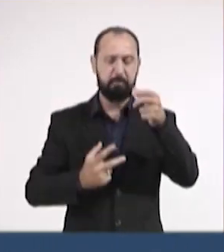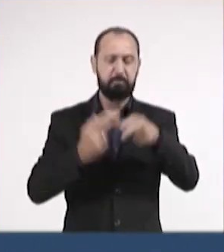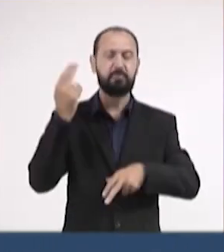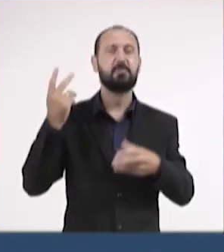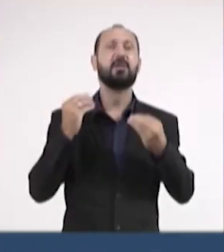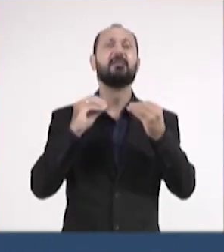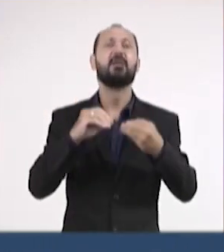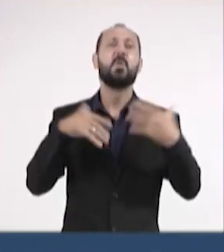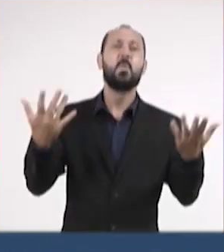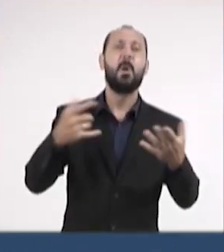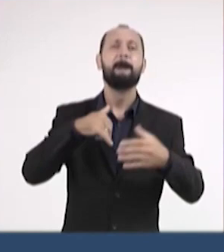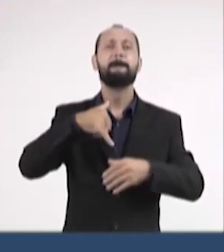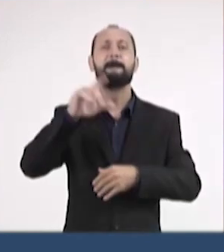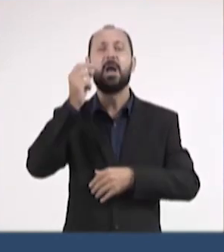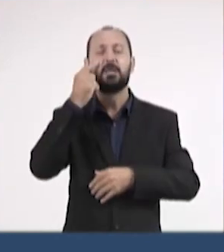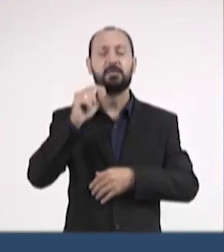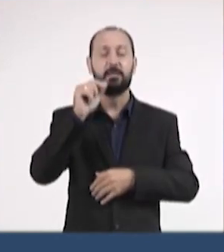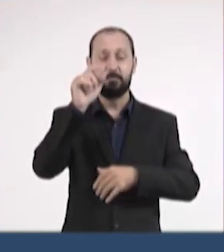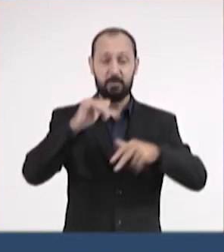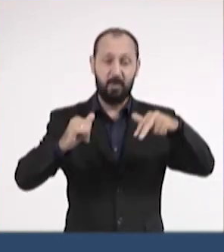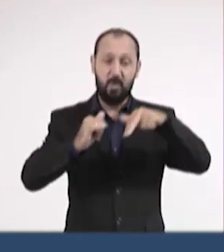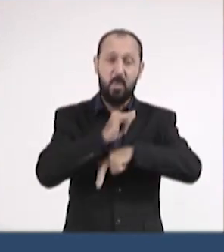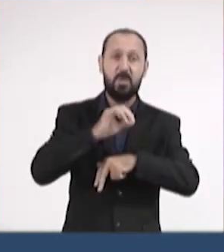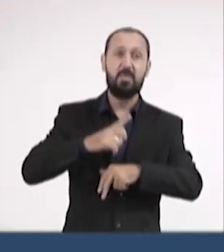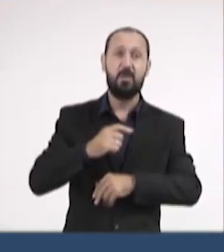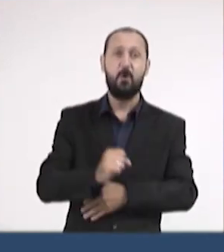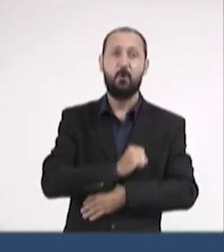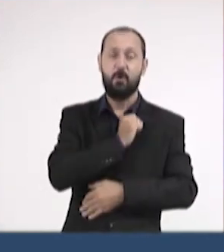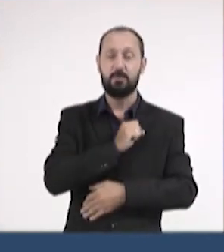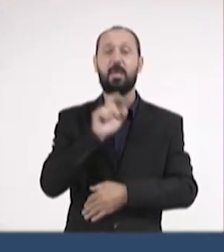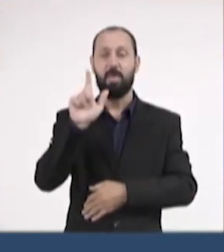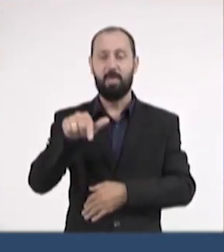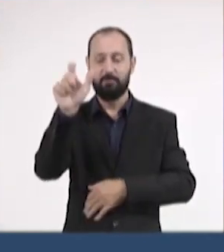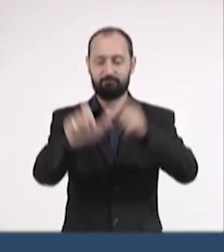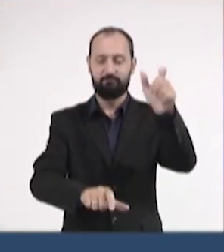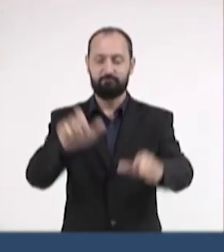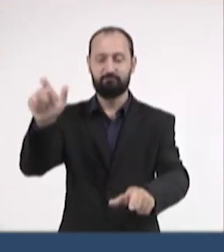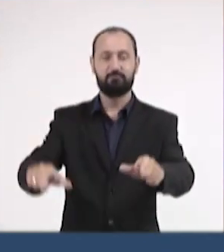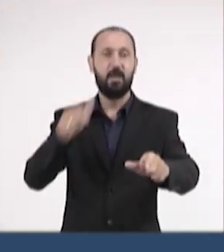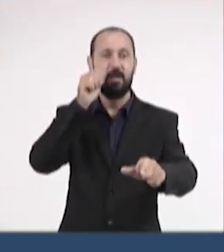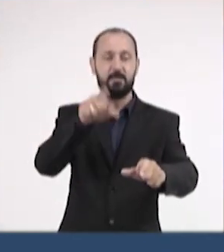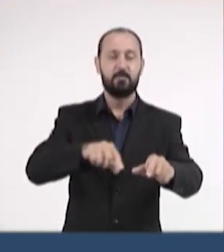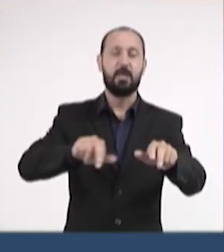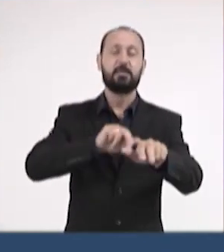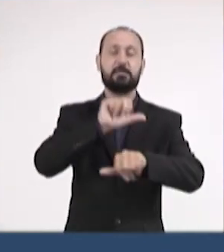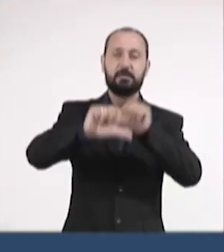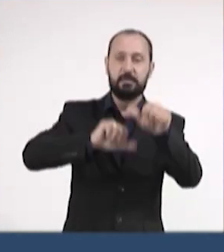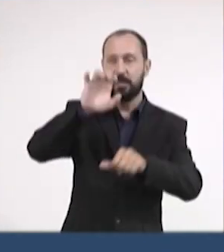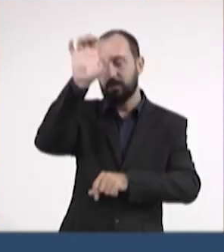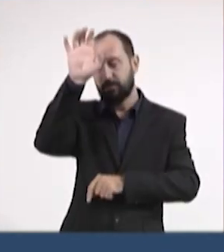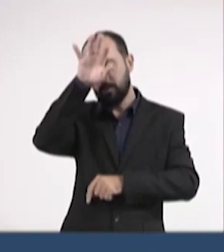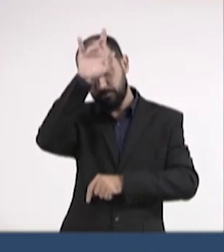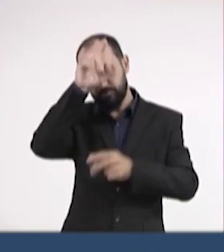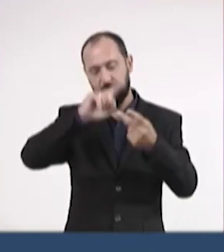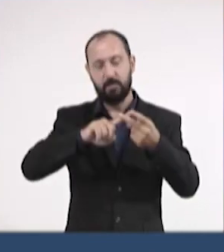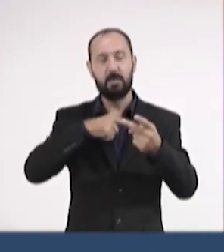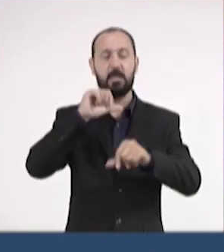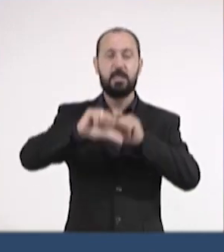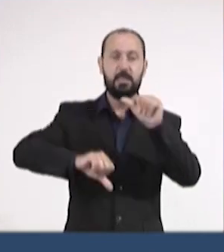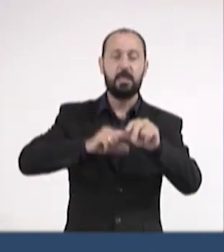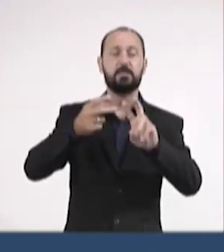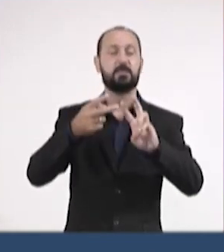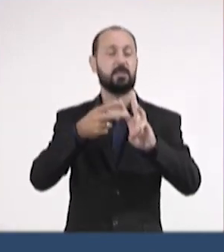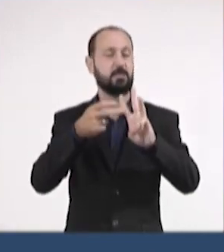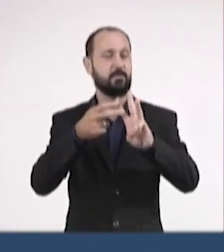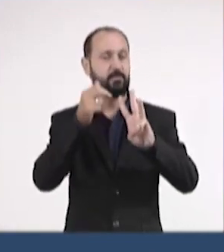violadas? Quais são as principais vítimas de crime de ódio? São as mulheres trans, as mulheres negras, as mulheres